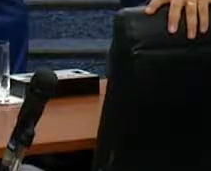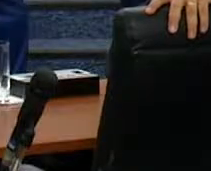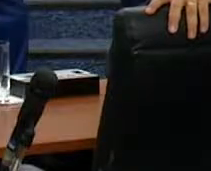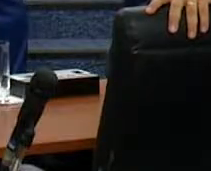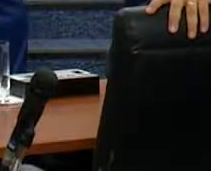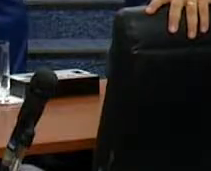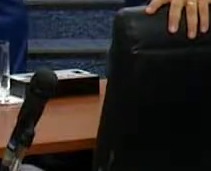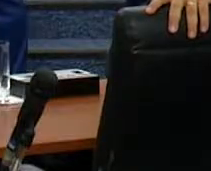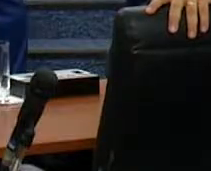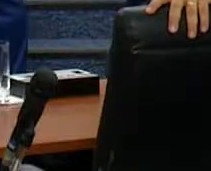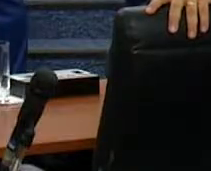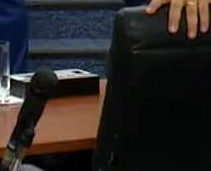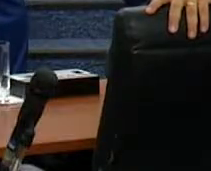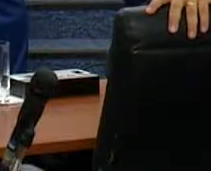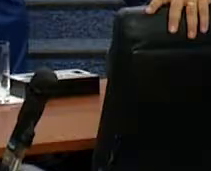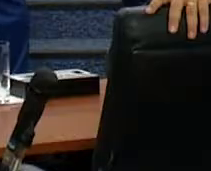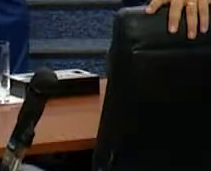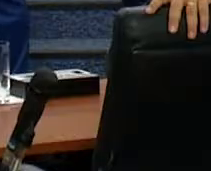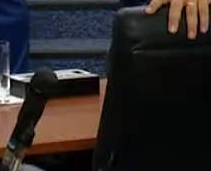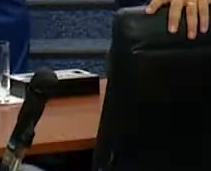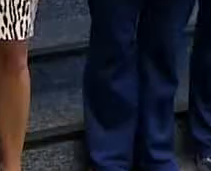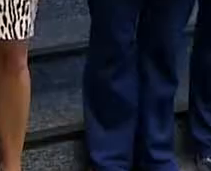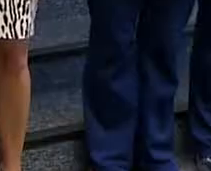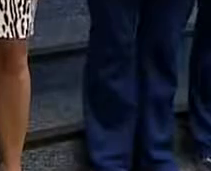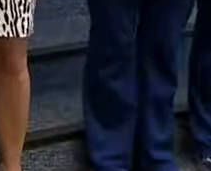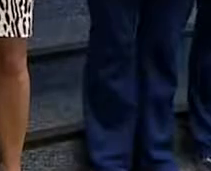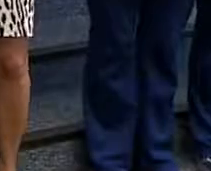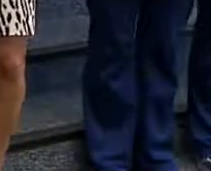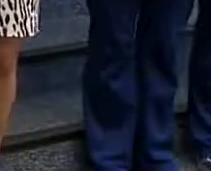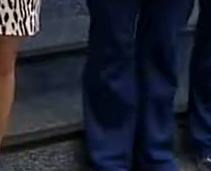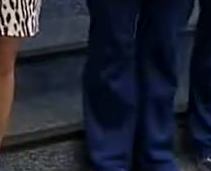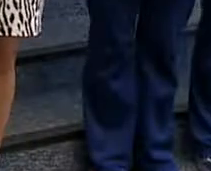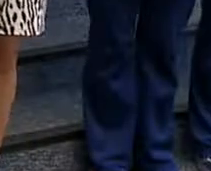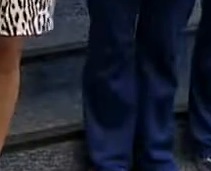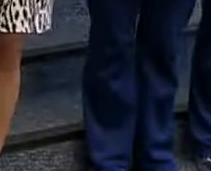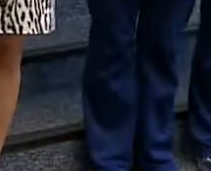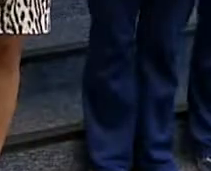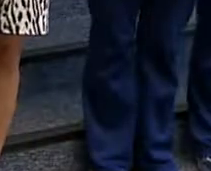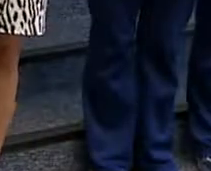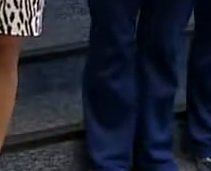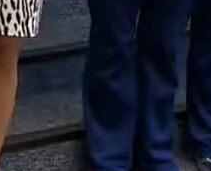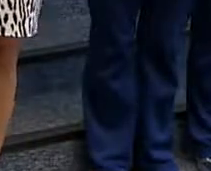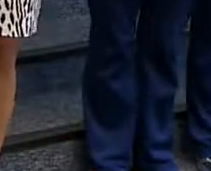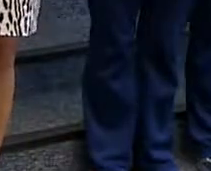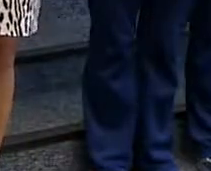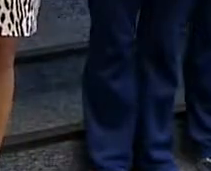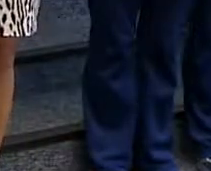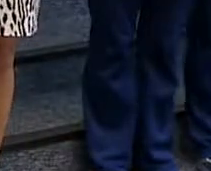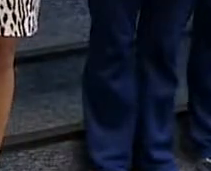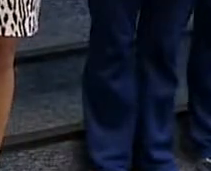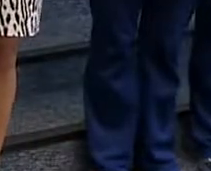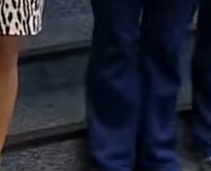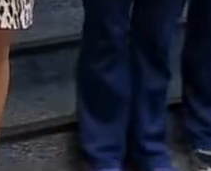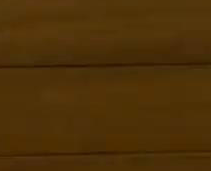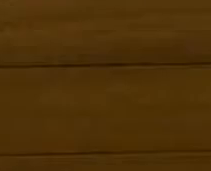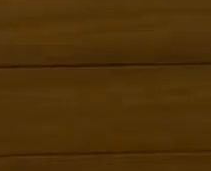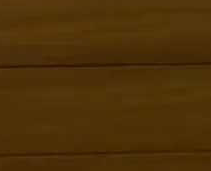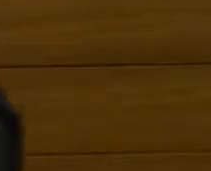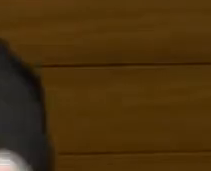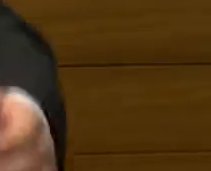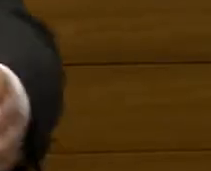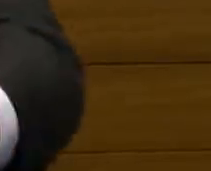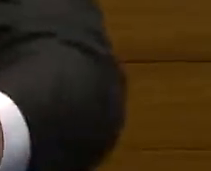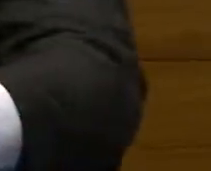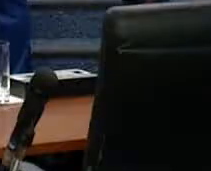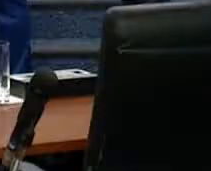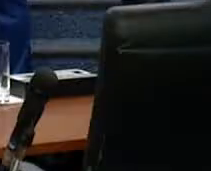Parabéns pelo seu trabalho. Receba aqui dessas mãos essa pequena homenagem, perto do que vocês representam na vida de muita gente, tá bom? Muito obrigada.